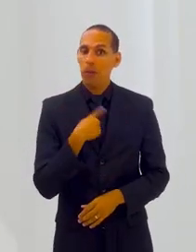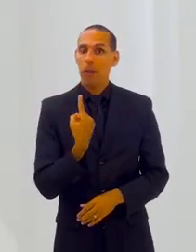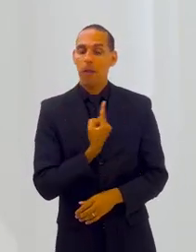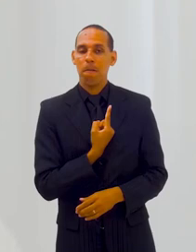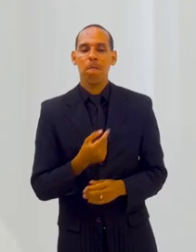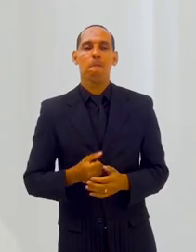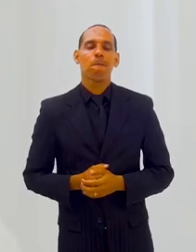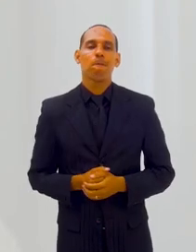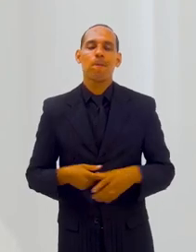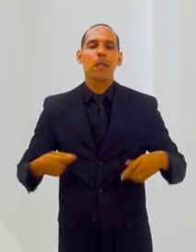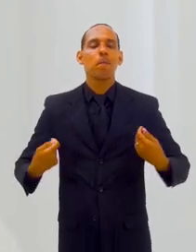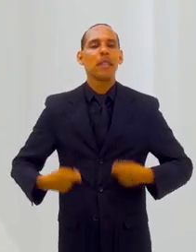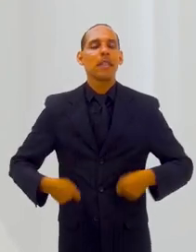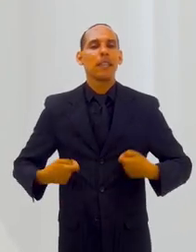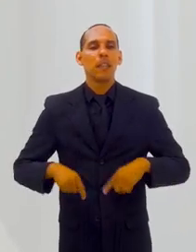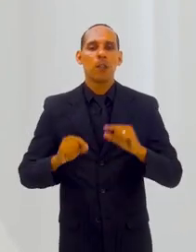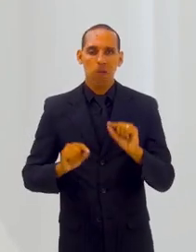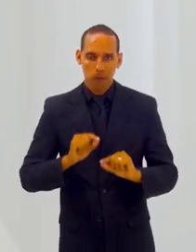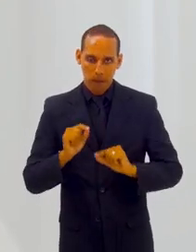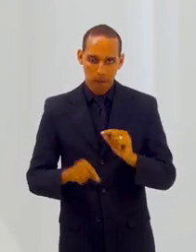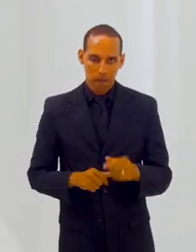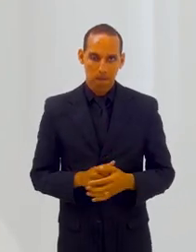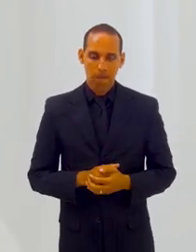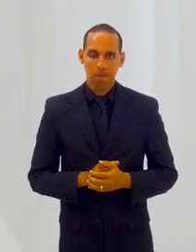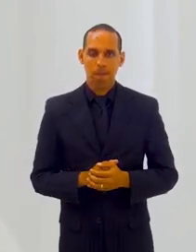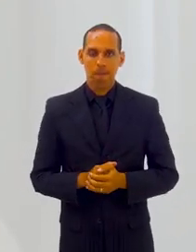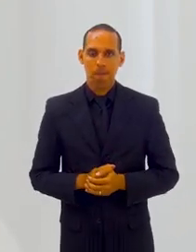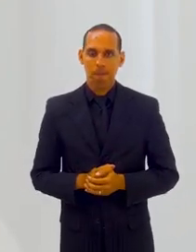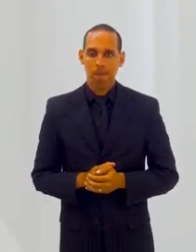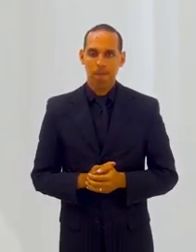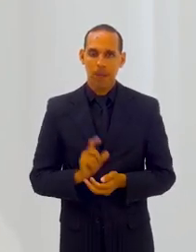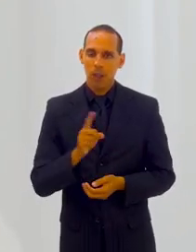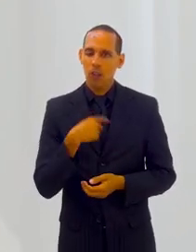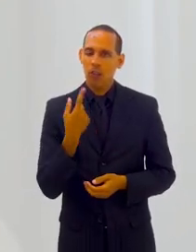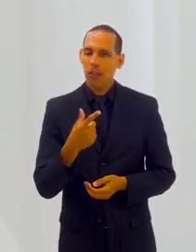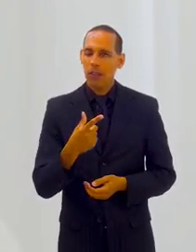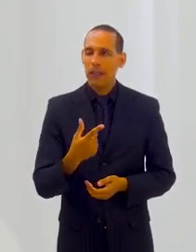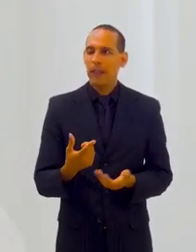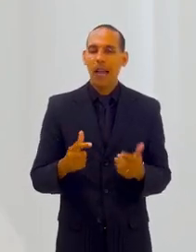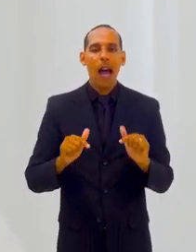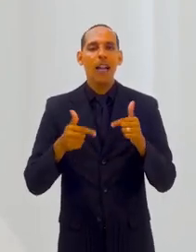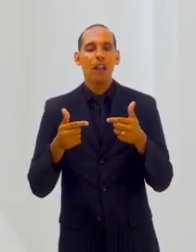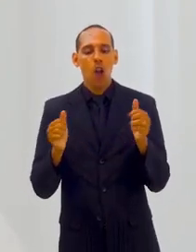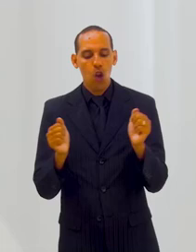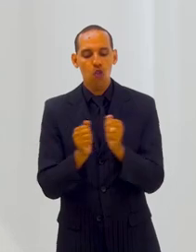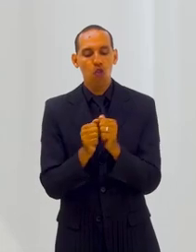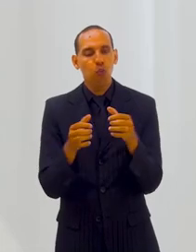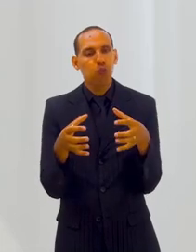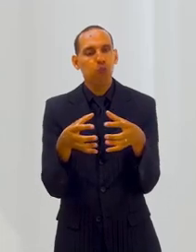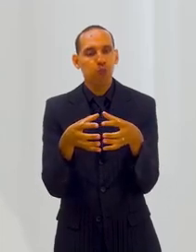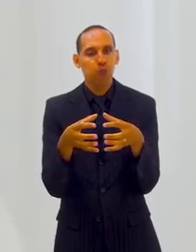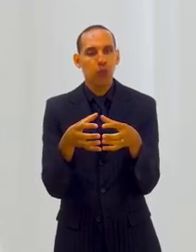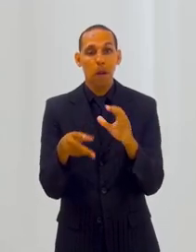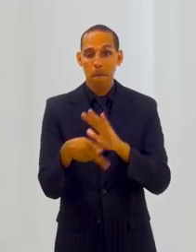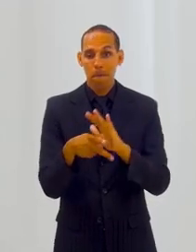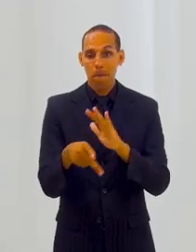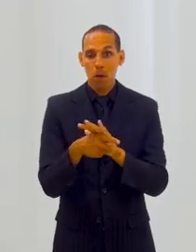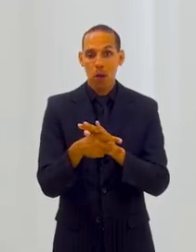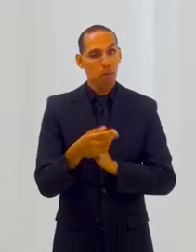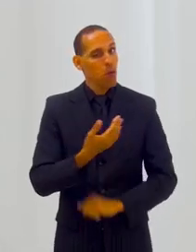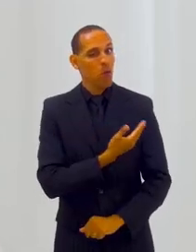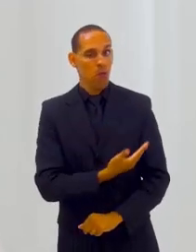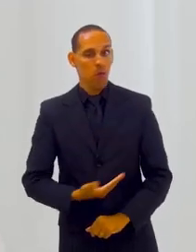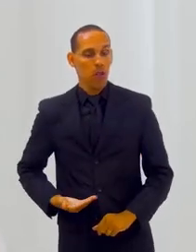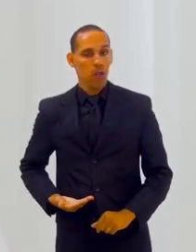Geisa, é preciso que nós tenhamos uma ação conjunta do poder